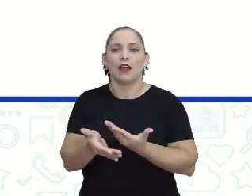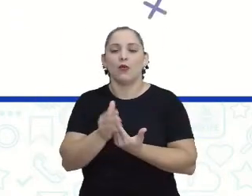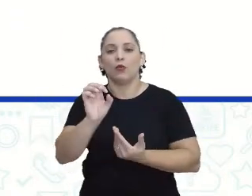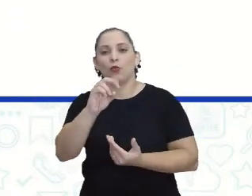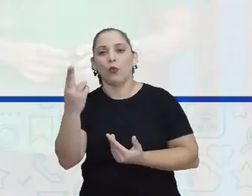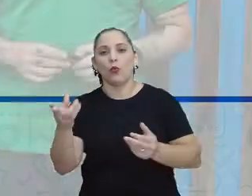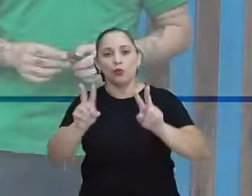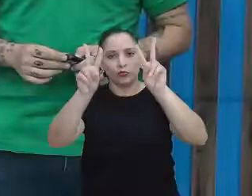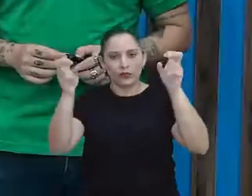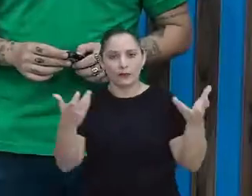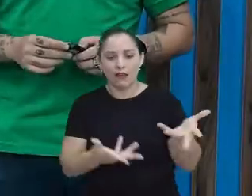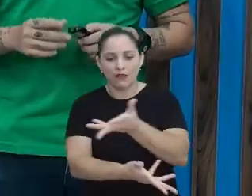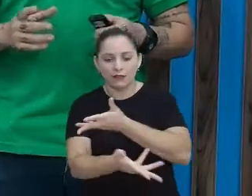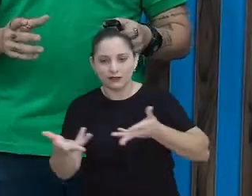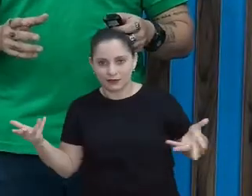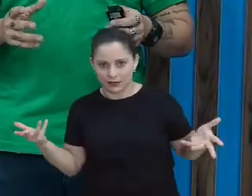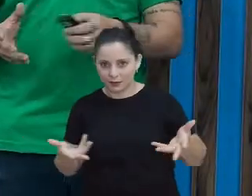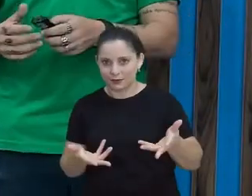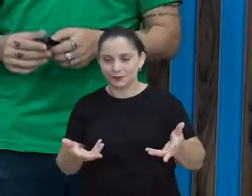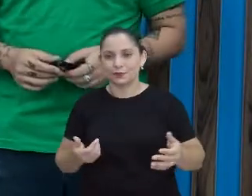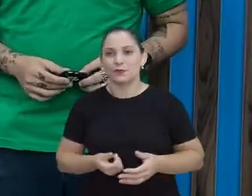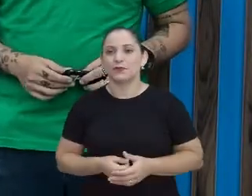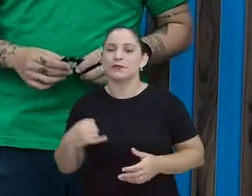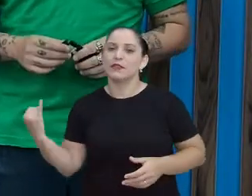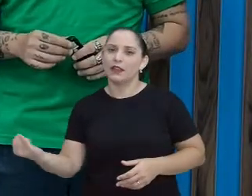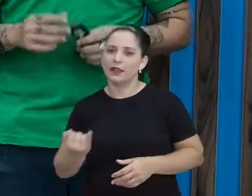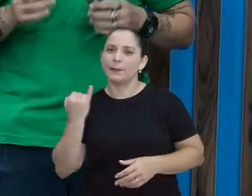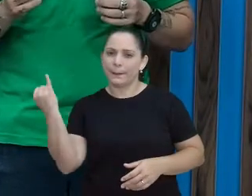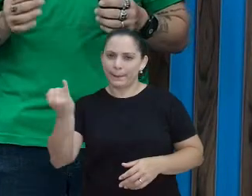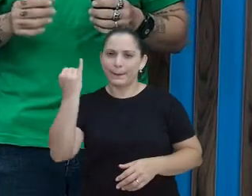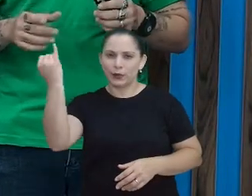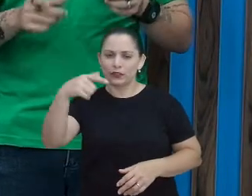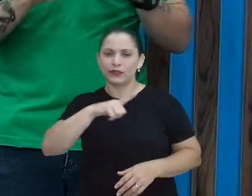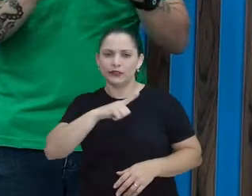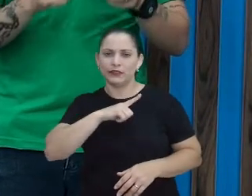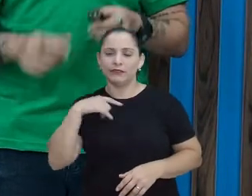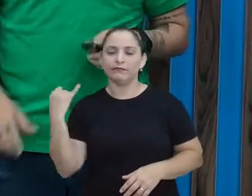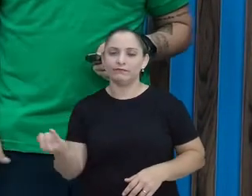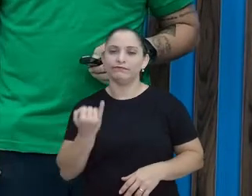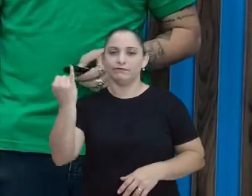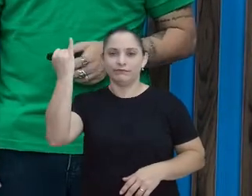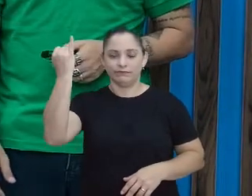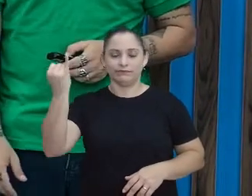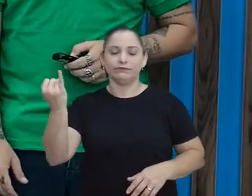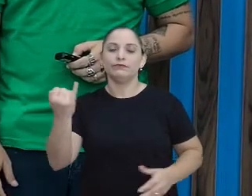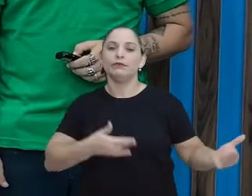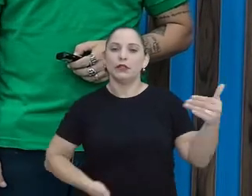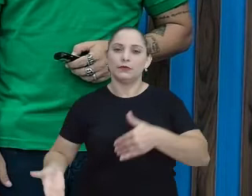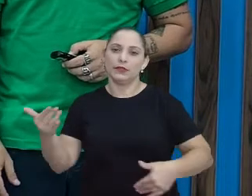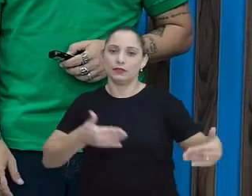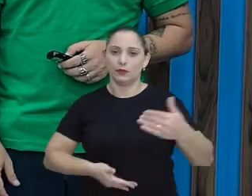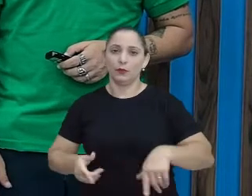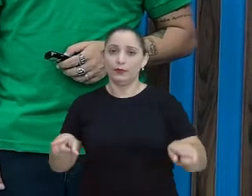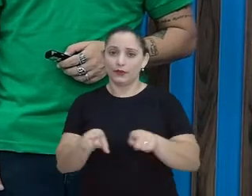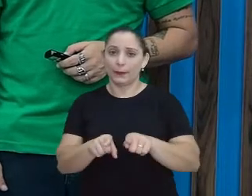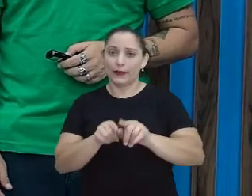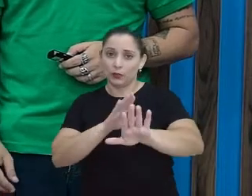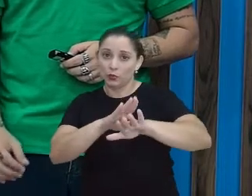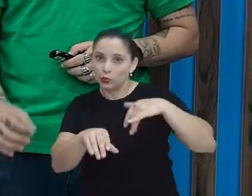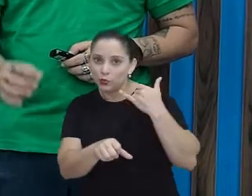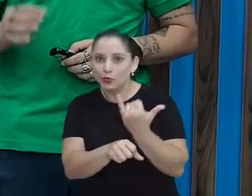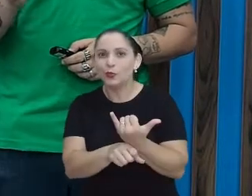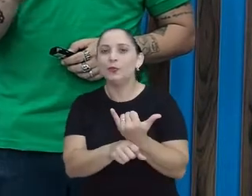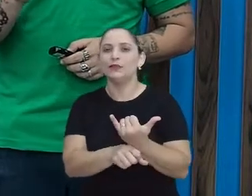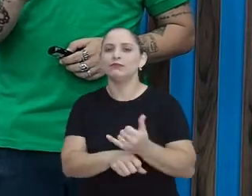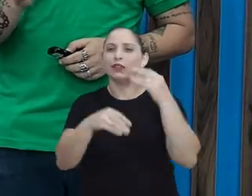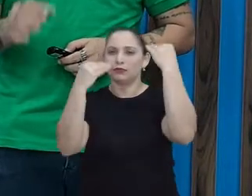relacionado também, tá certo? Então é importante que você tenha essa participação. Nosso canal no YouTube lá também para qualquer dúvida que